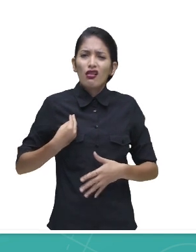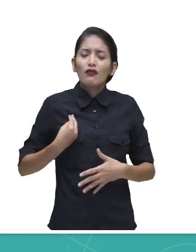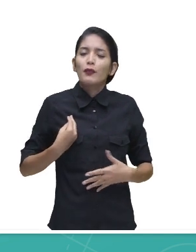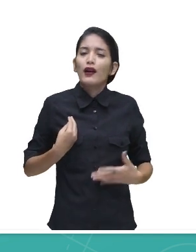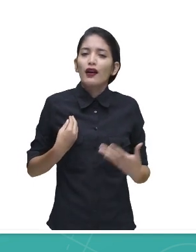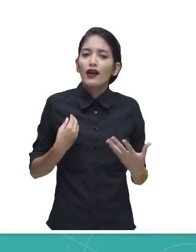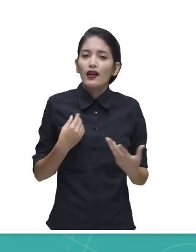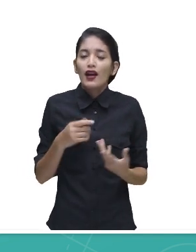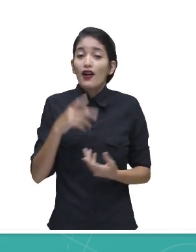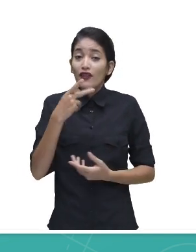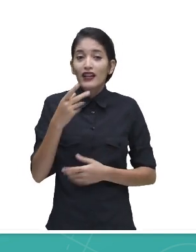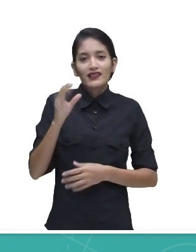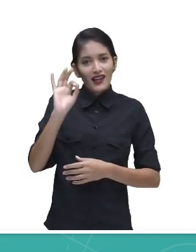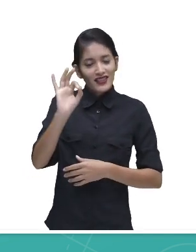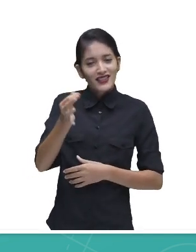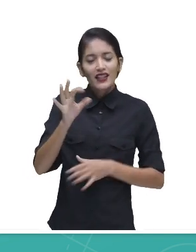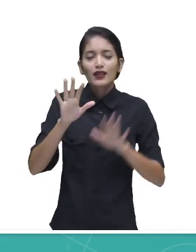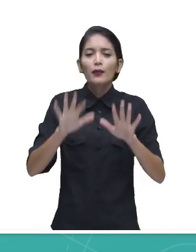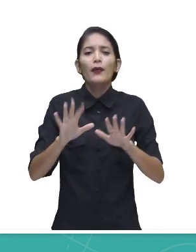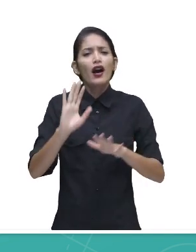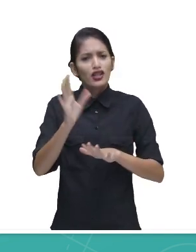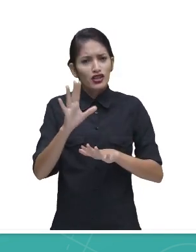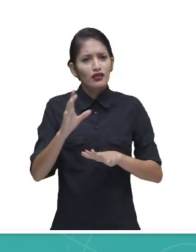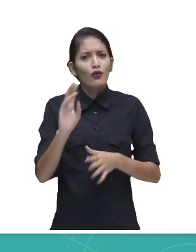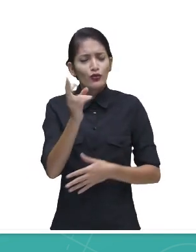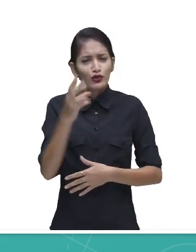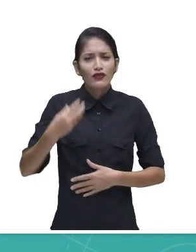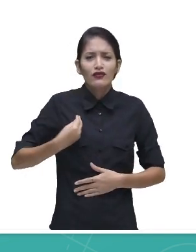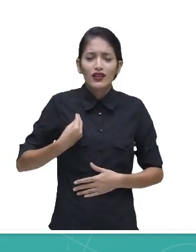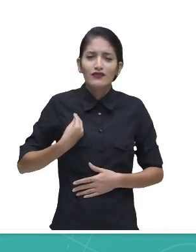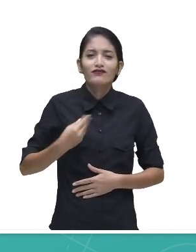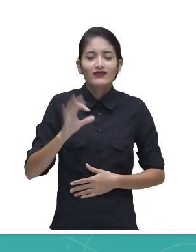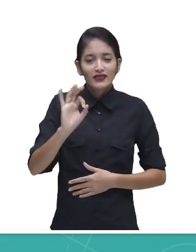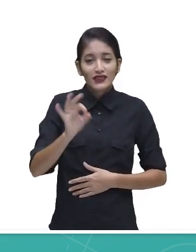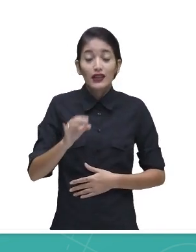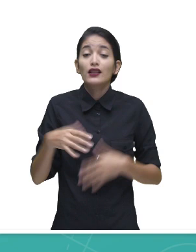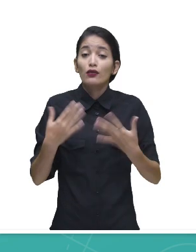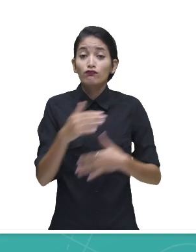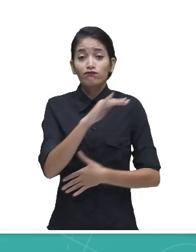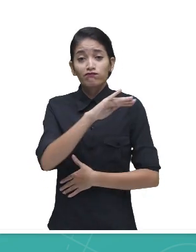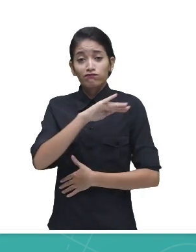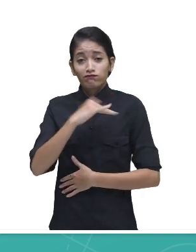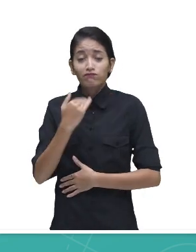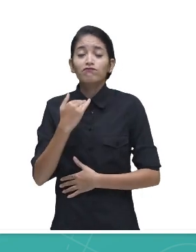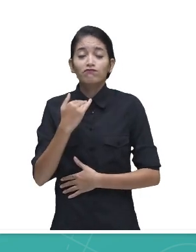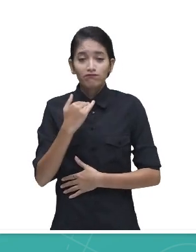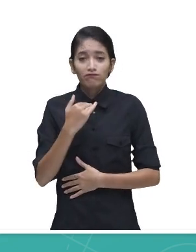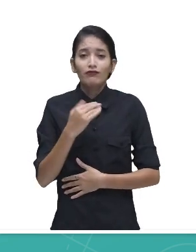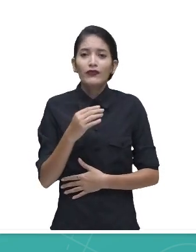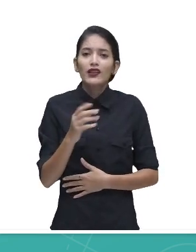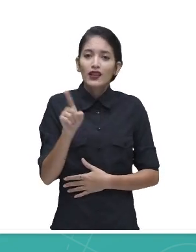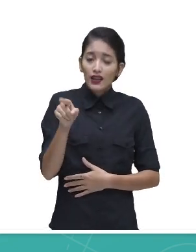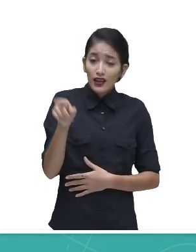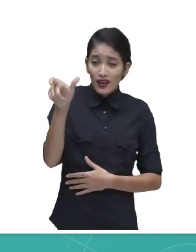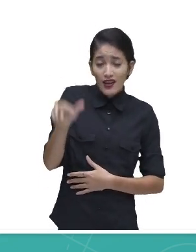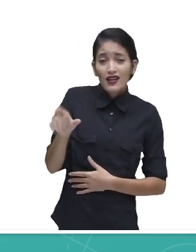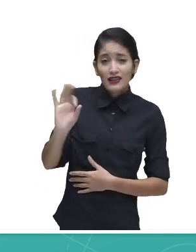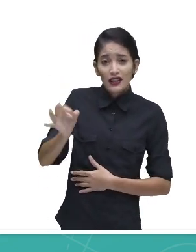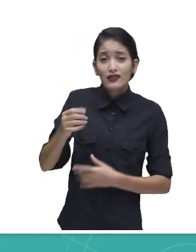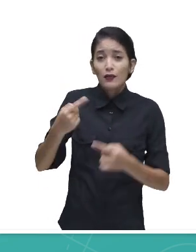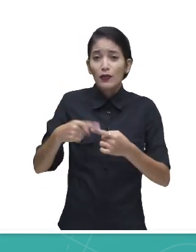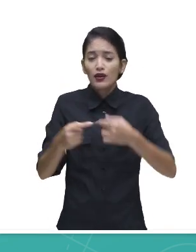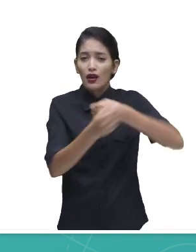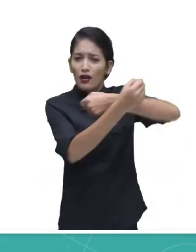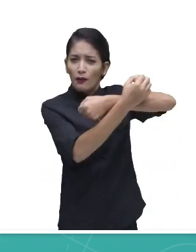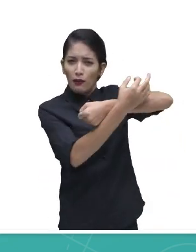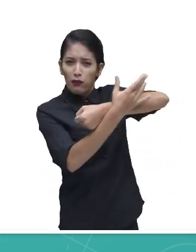eu estava certo, mas ele estava. Apesar de ele ter morrido, ele estava certo, porque o cometa